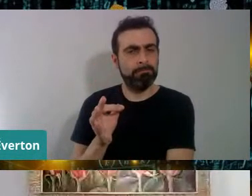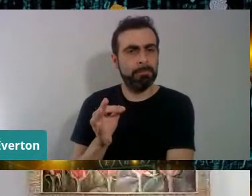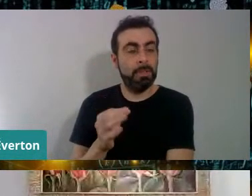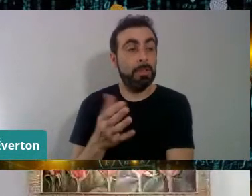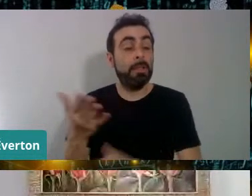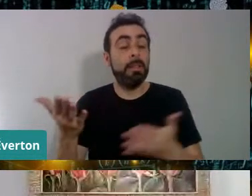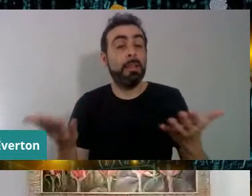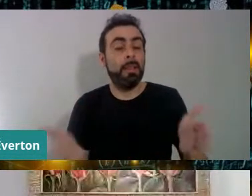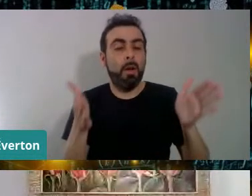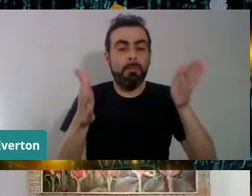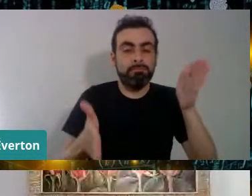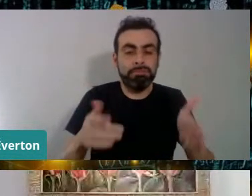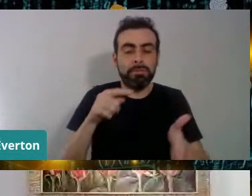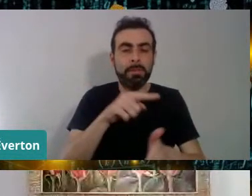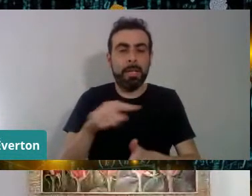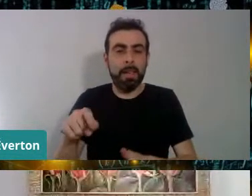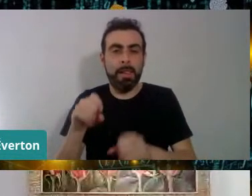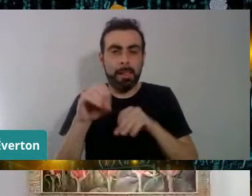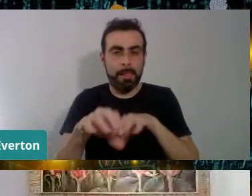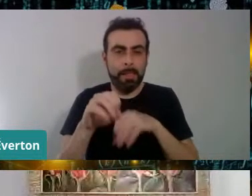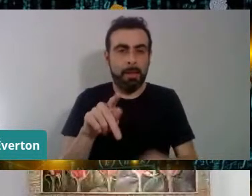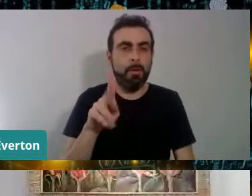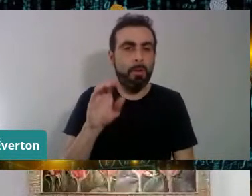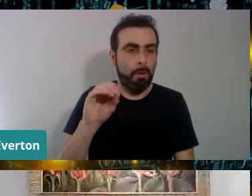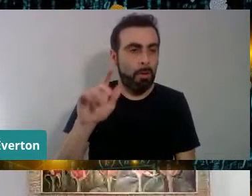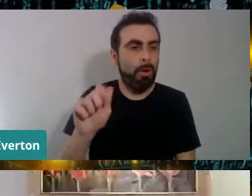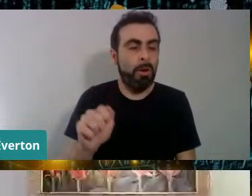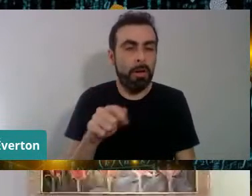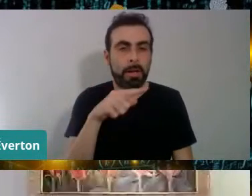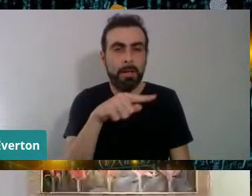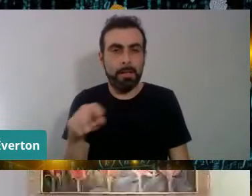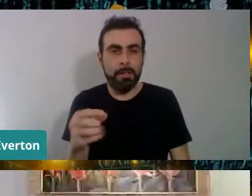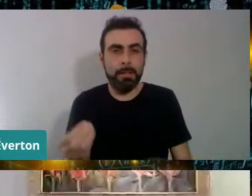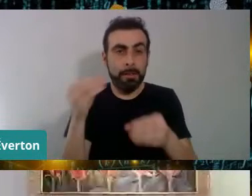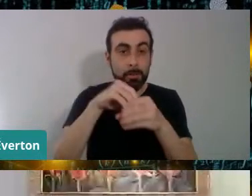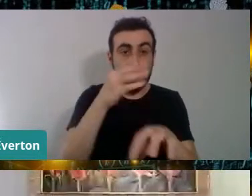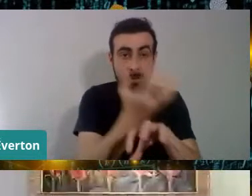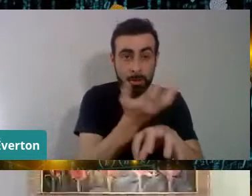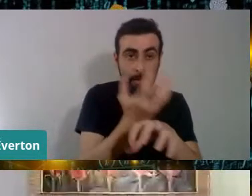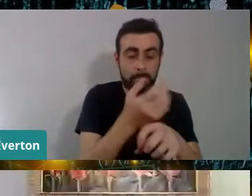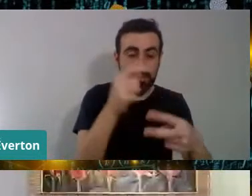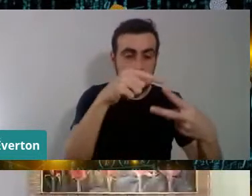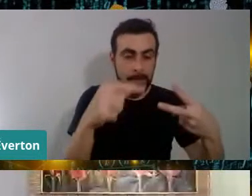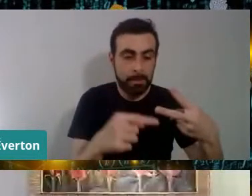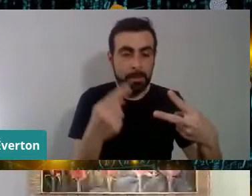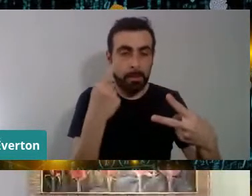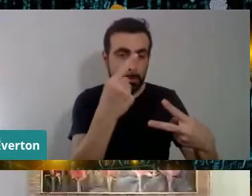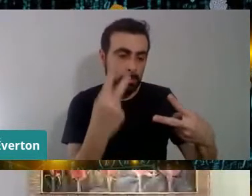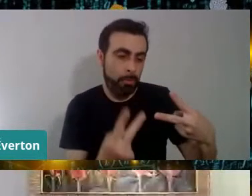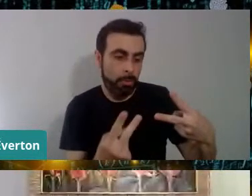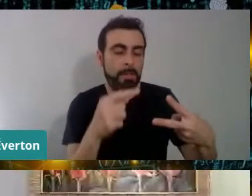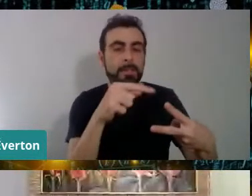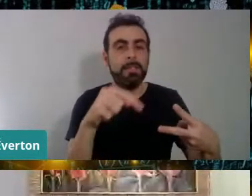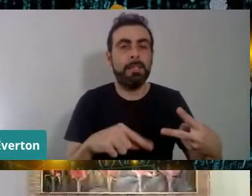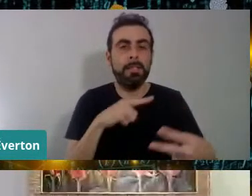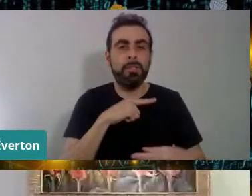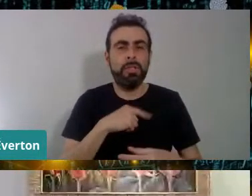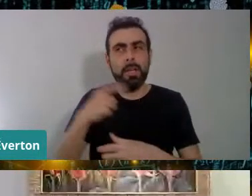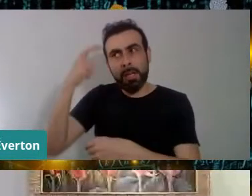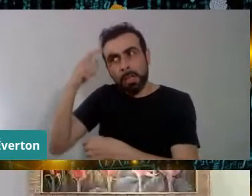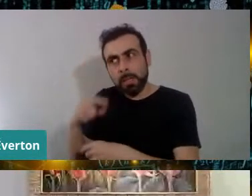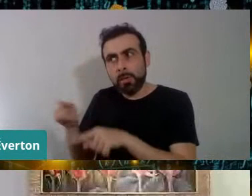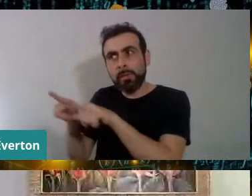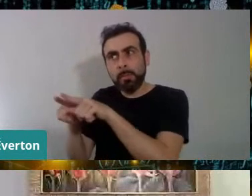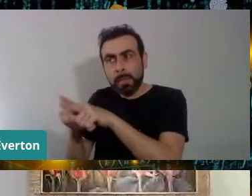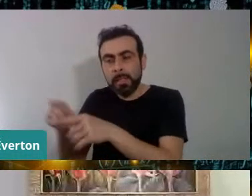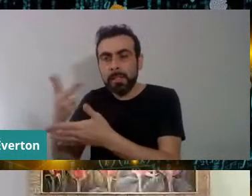época que o Koga dava aula de cálculo 1 e cálculo 2, eu estou lembrado aqui, eu dava aula de cálculo numérico e